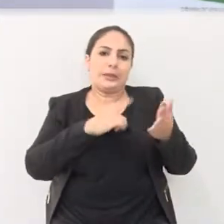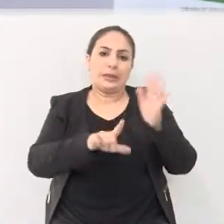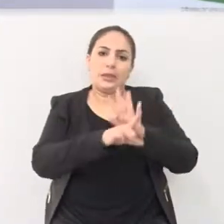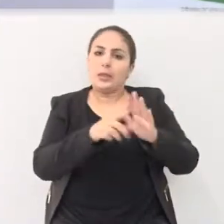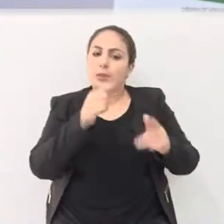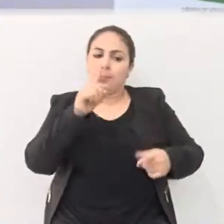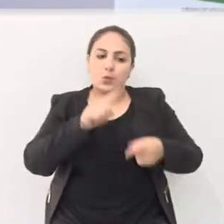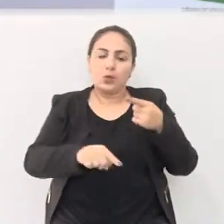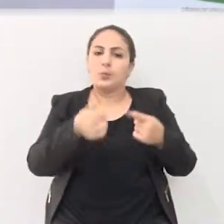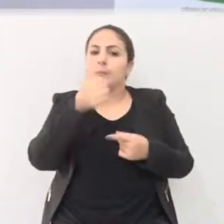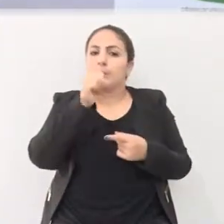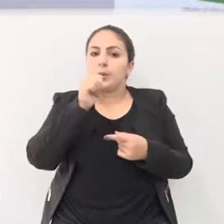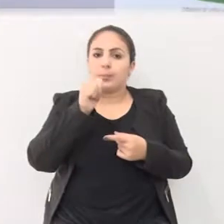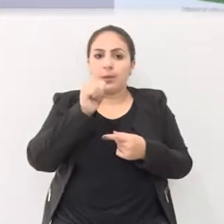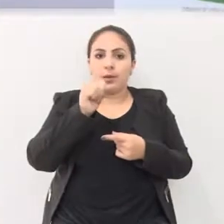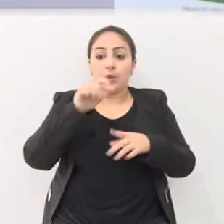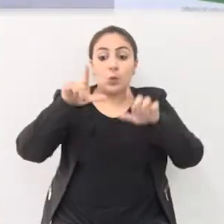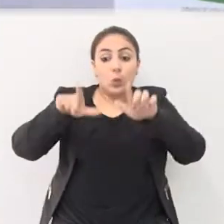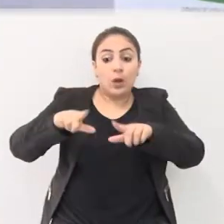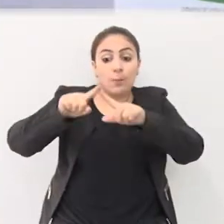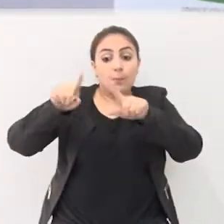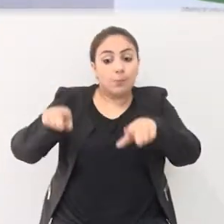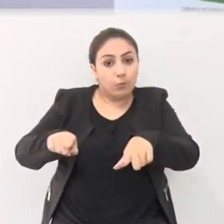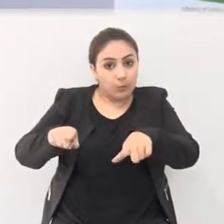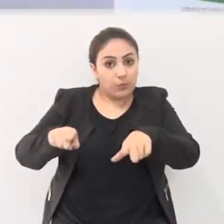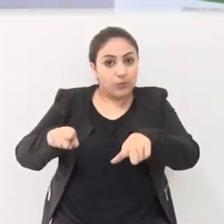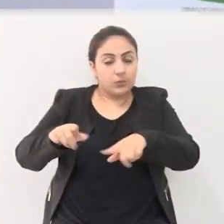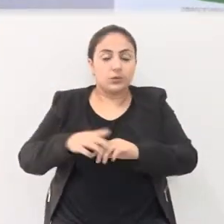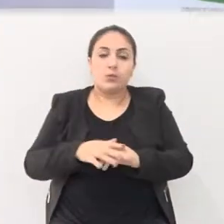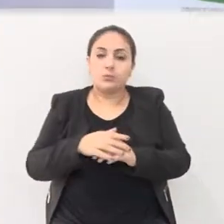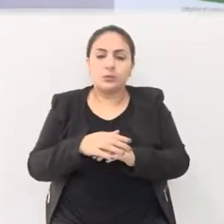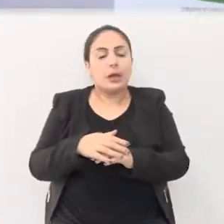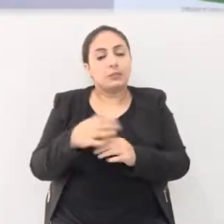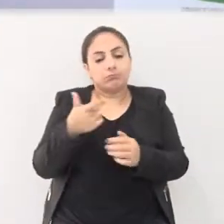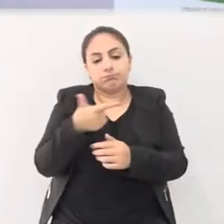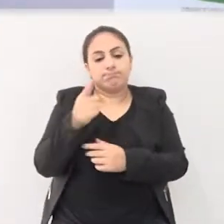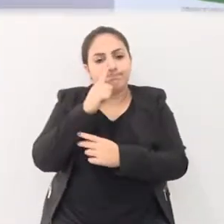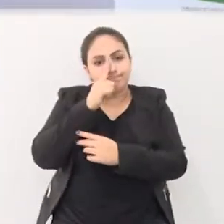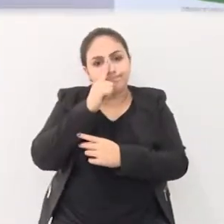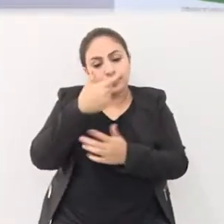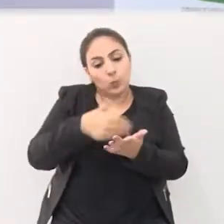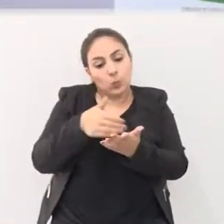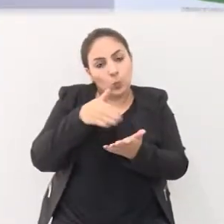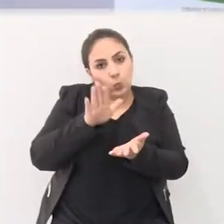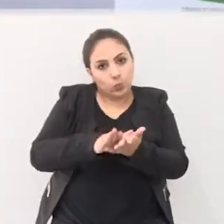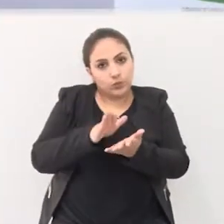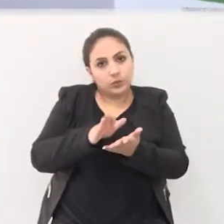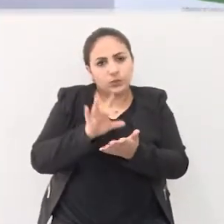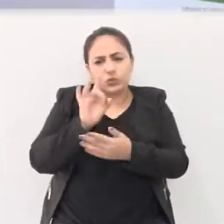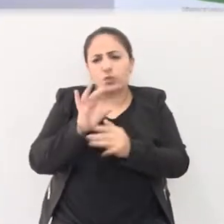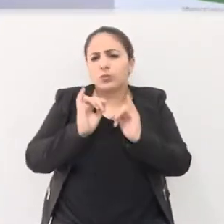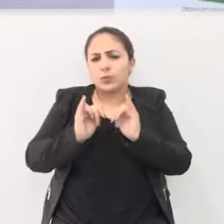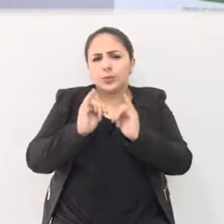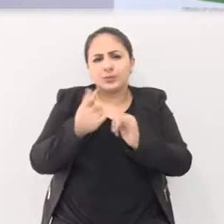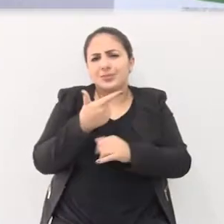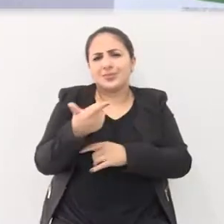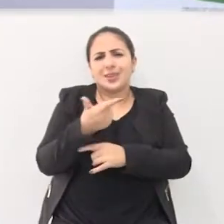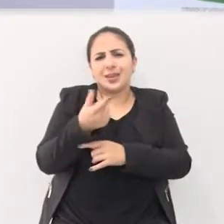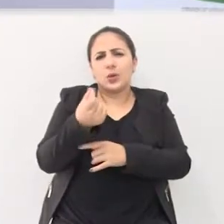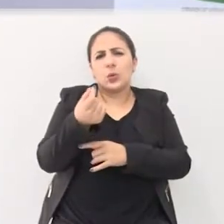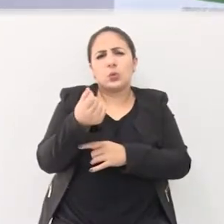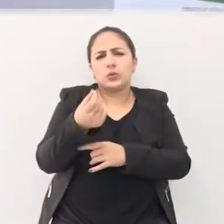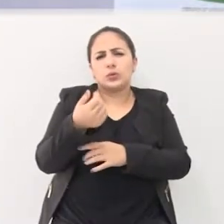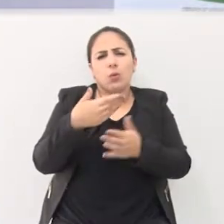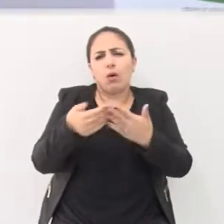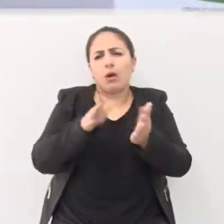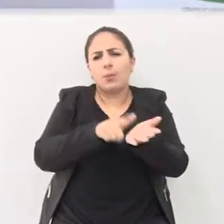que é proibido beber fora do estabelecimento, para não correr o risco de pegar multa. Então só um informativo, não vai ter custo para o comerciante, ele